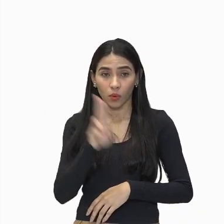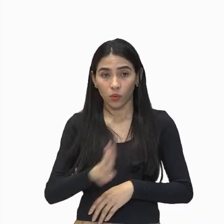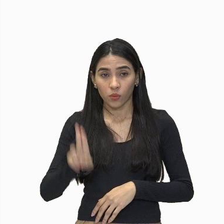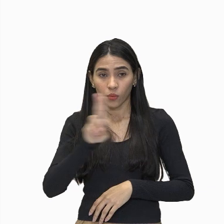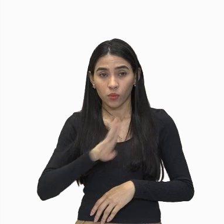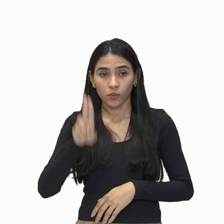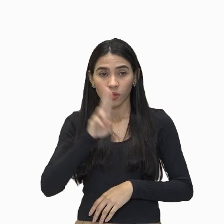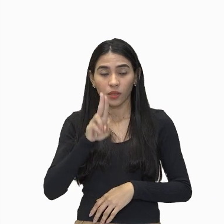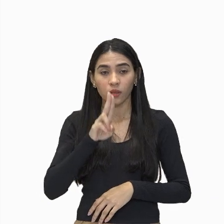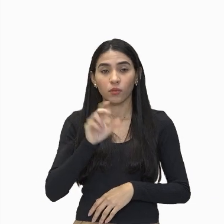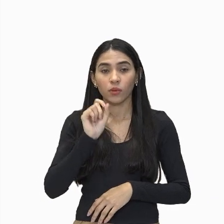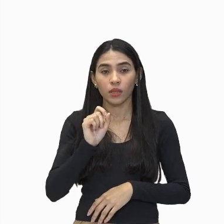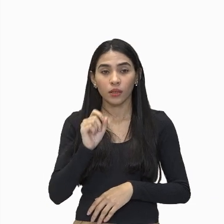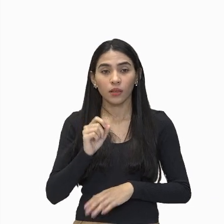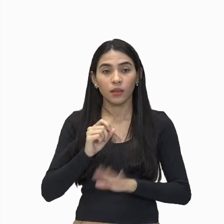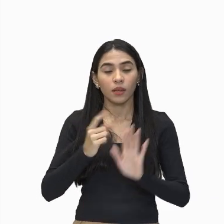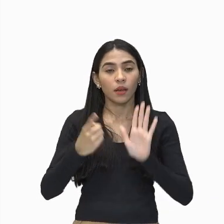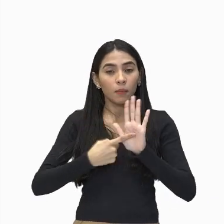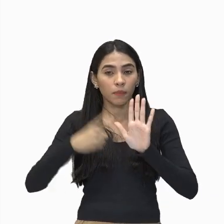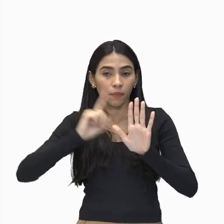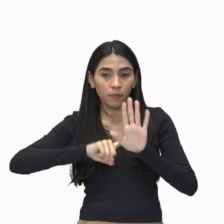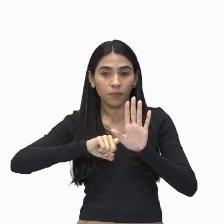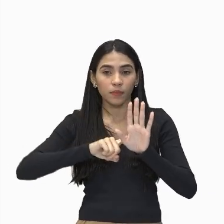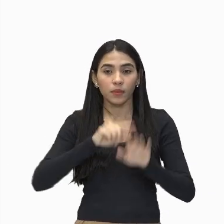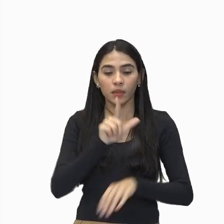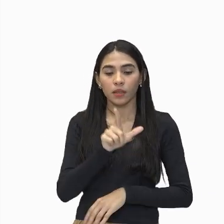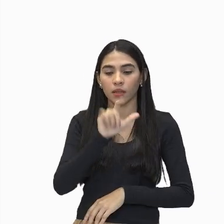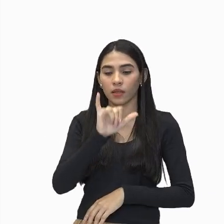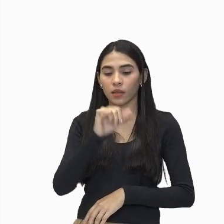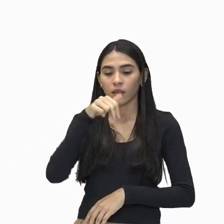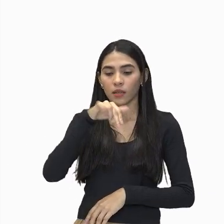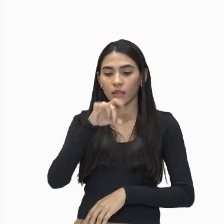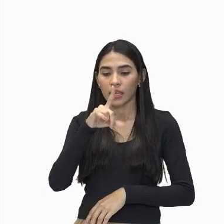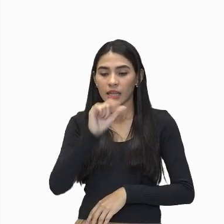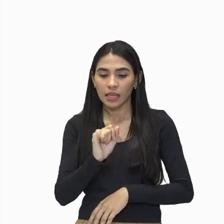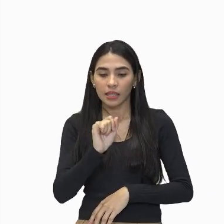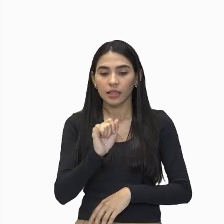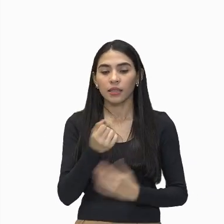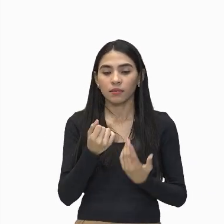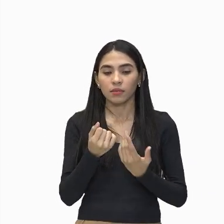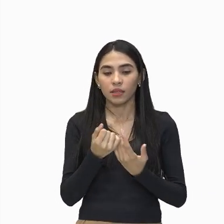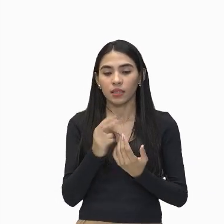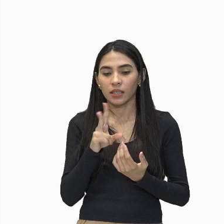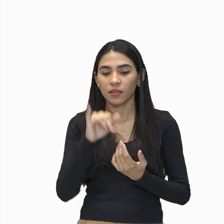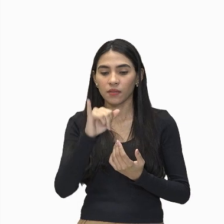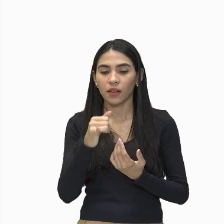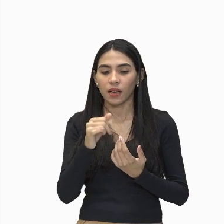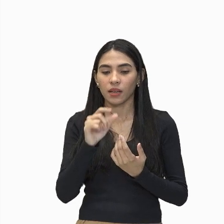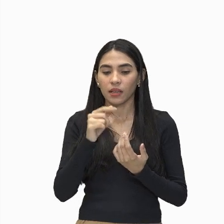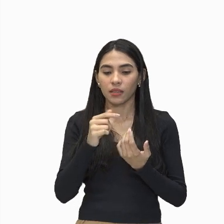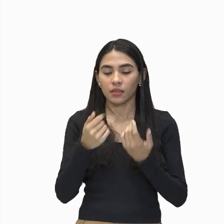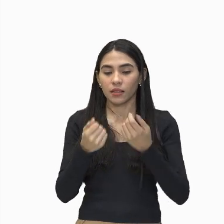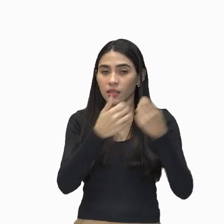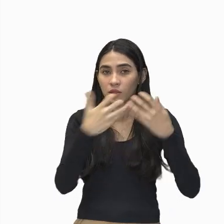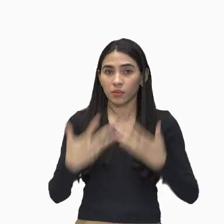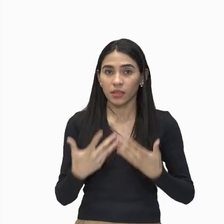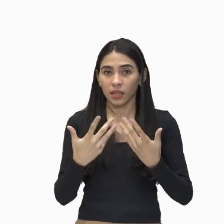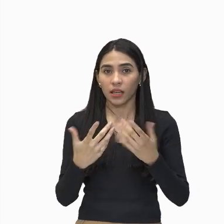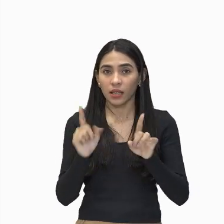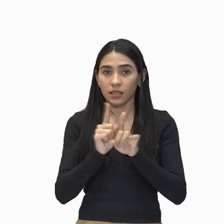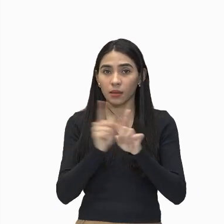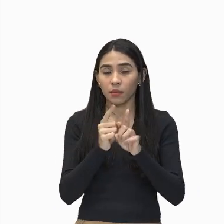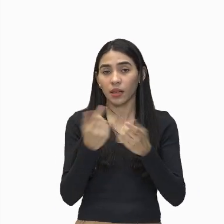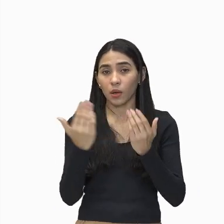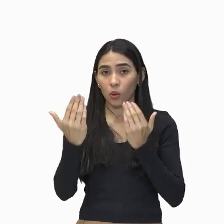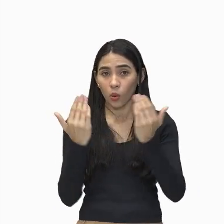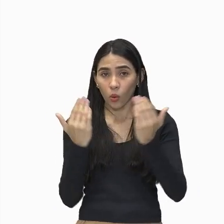da liquidez para fazer um contraponto com os tempos da certeza, que